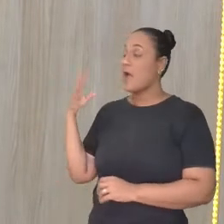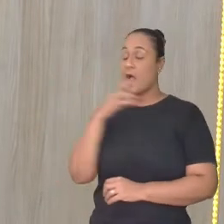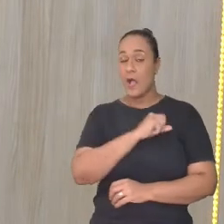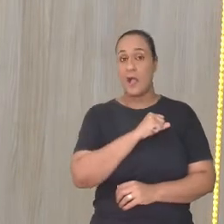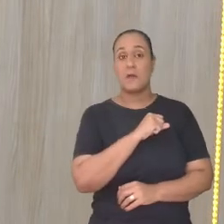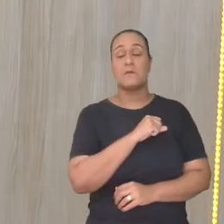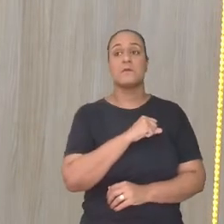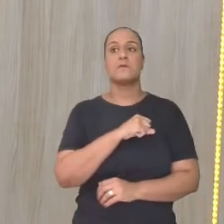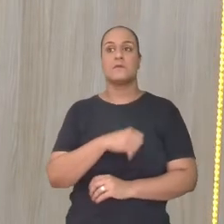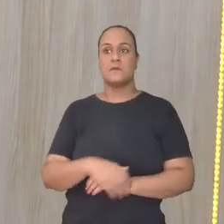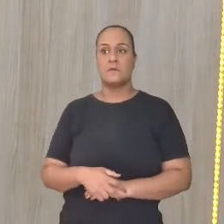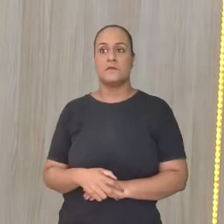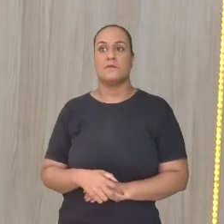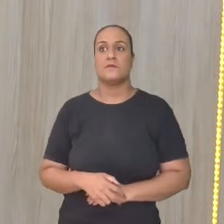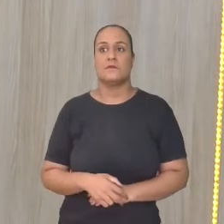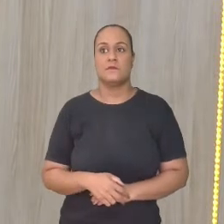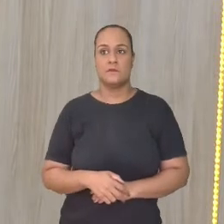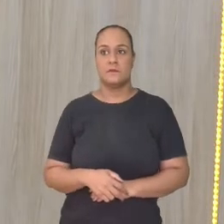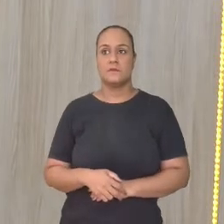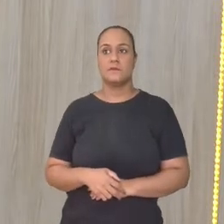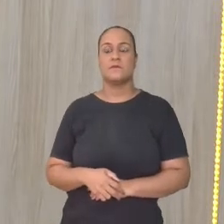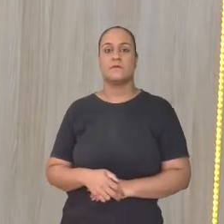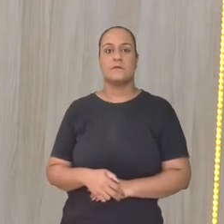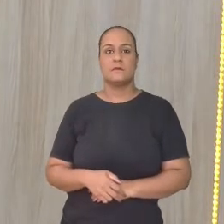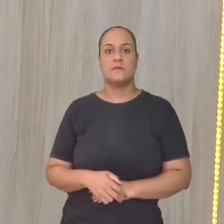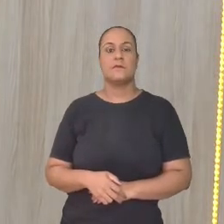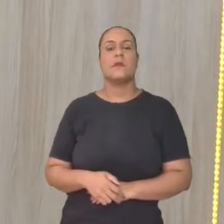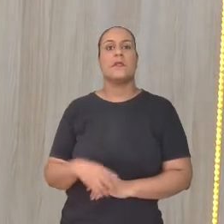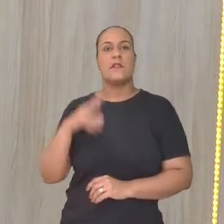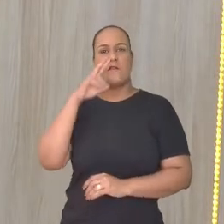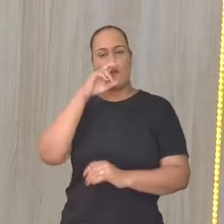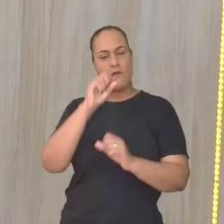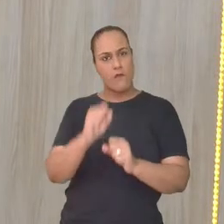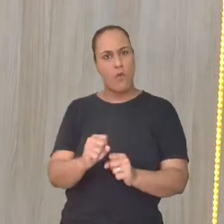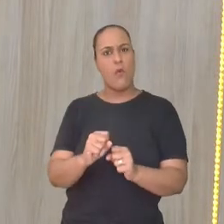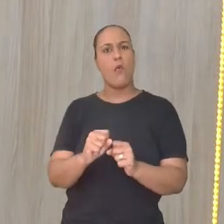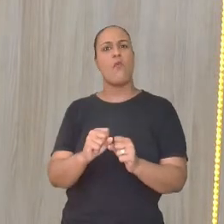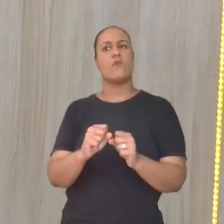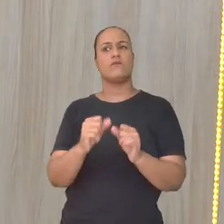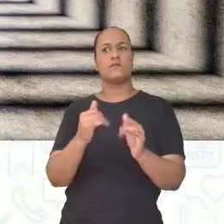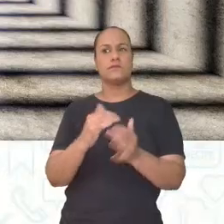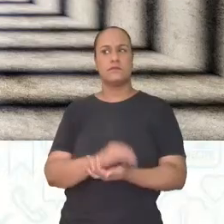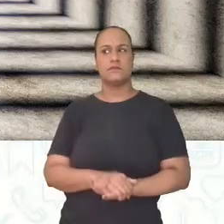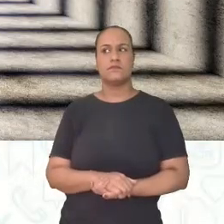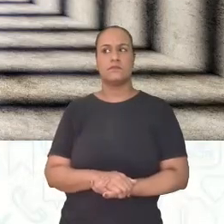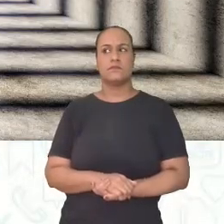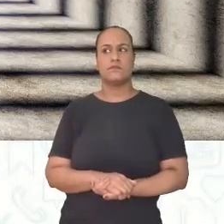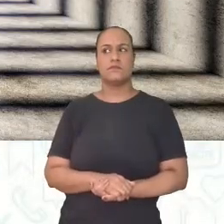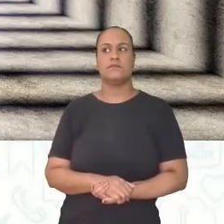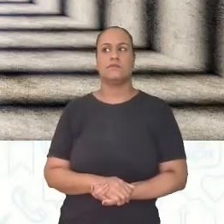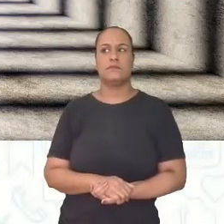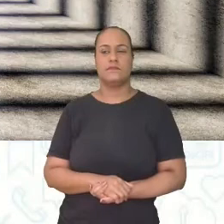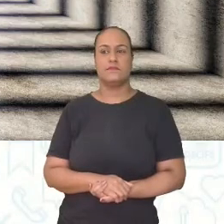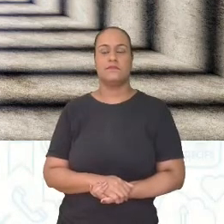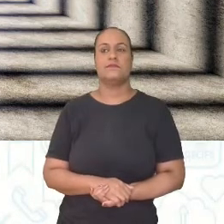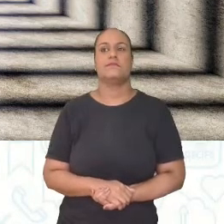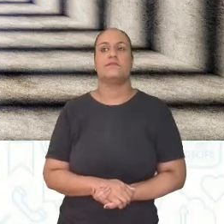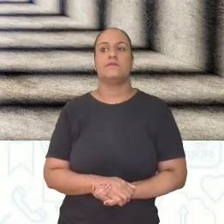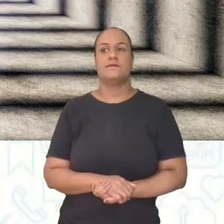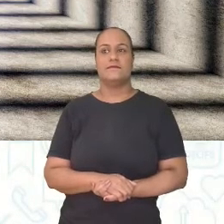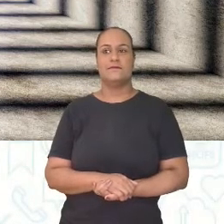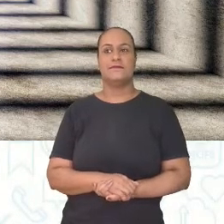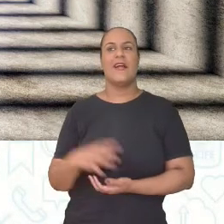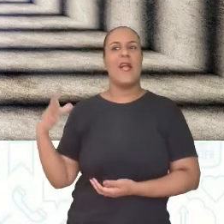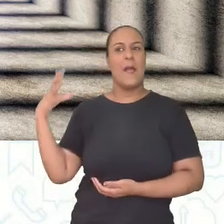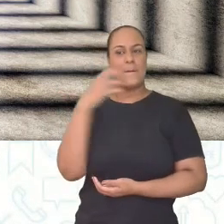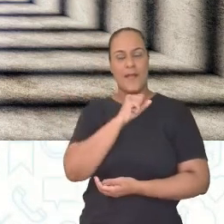rapidamente ganhou força, né? Olha só no slide, joga aí para mim, por favor, Juninho. Pronto, que